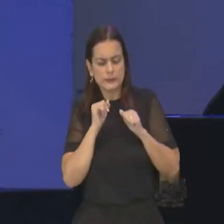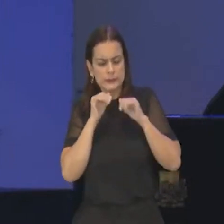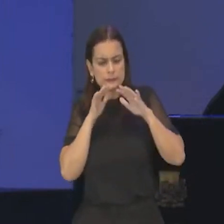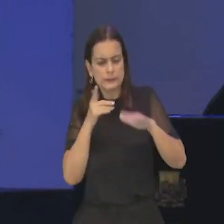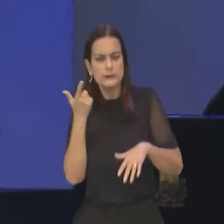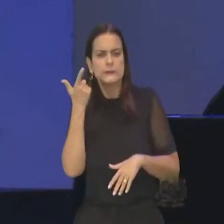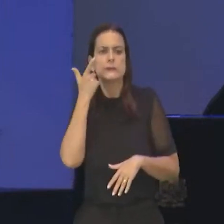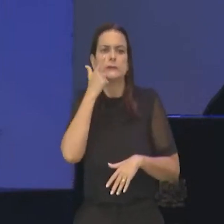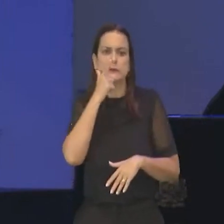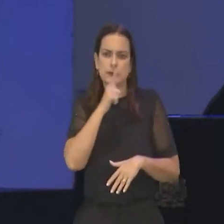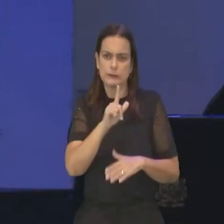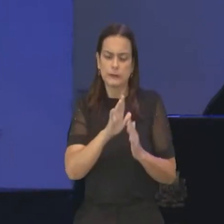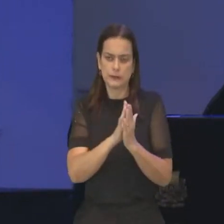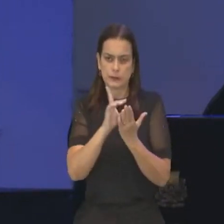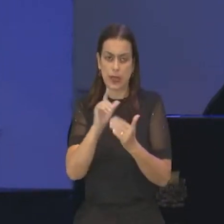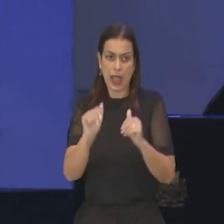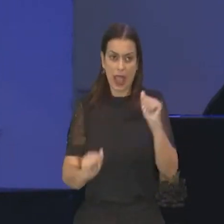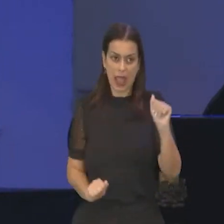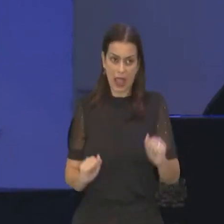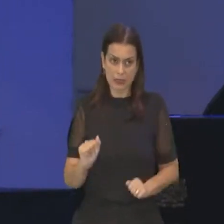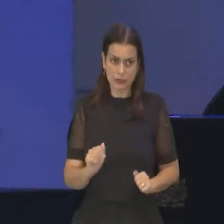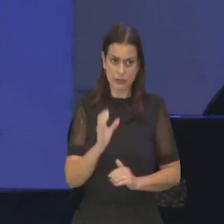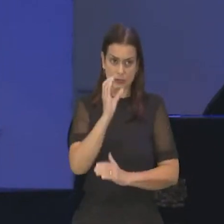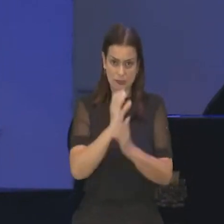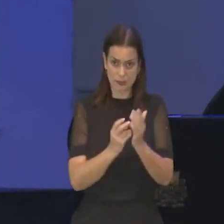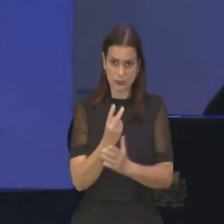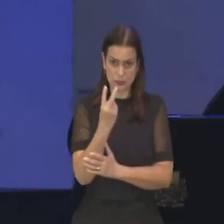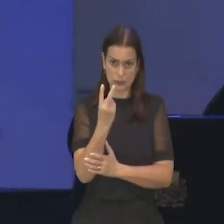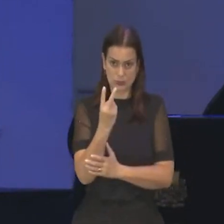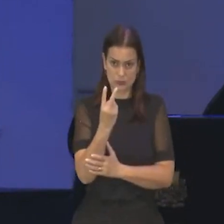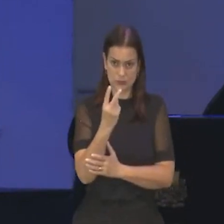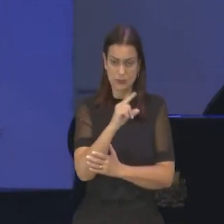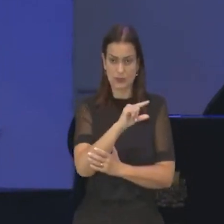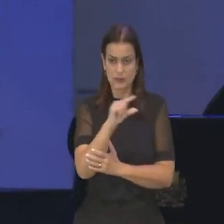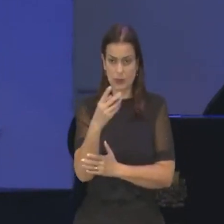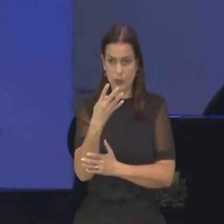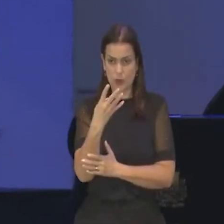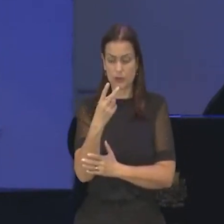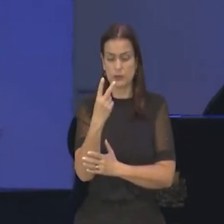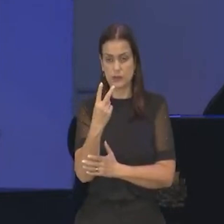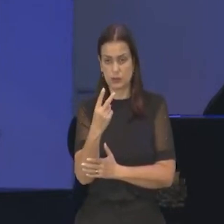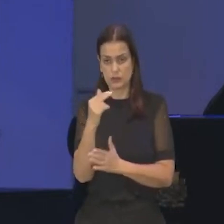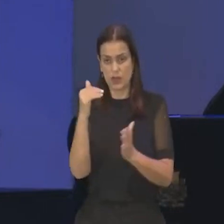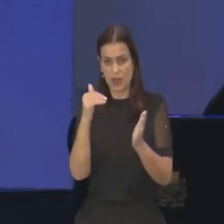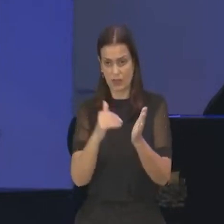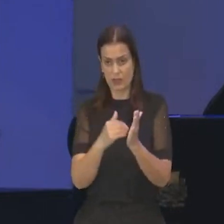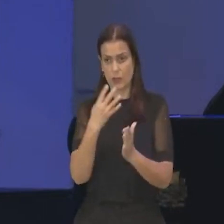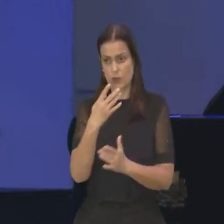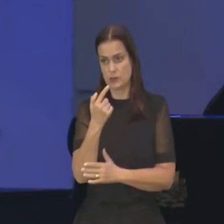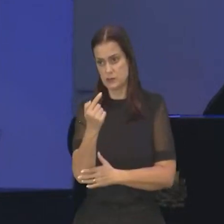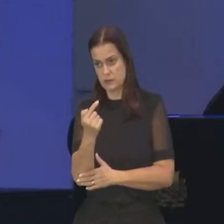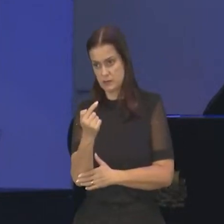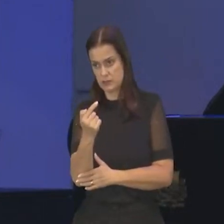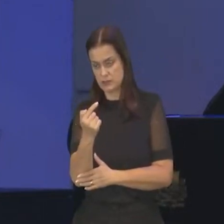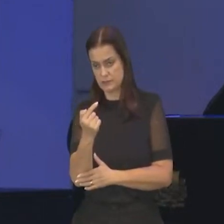porção da palavra do Senhor. Atos, capítulo 2, 42 a 47.